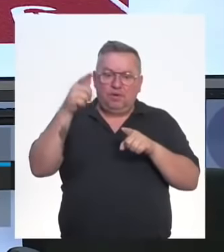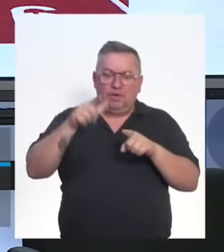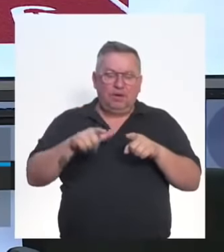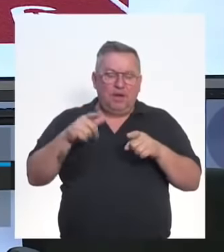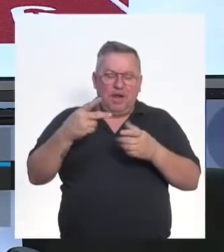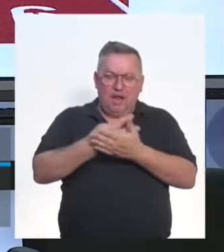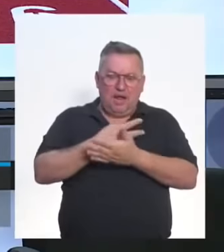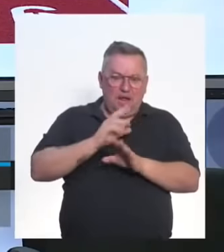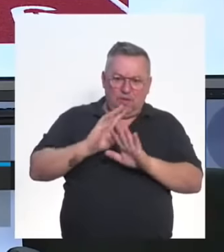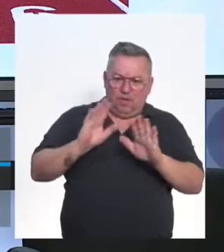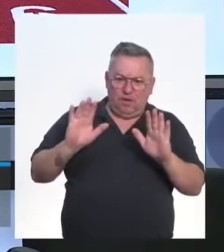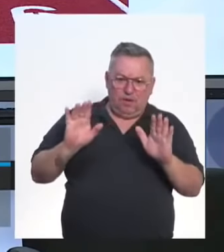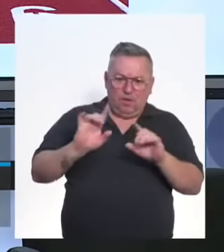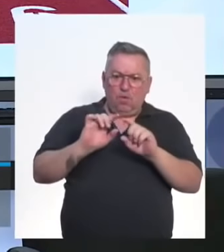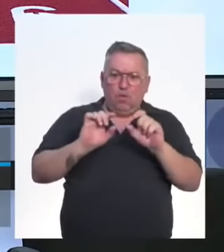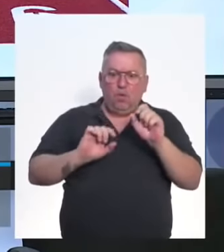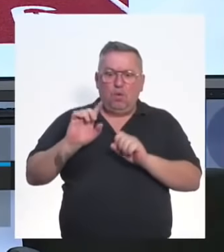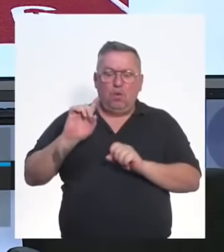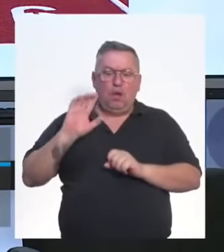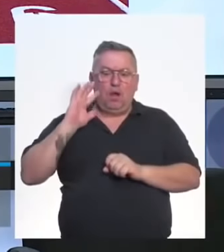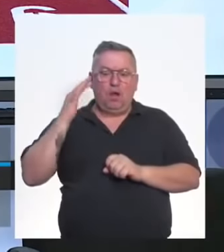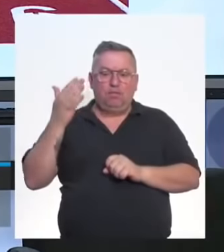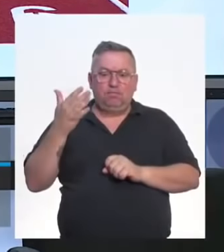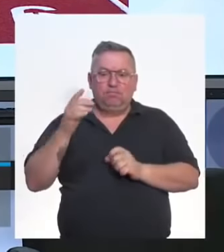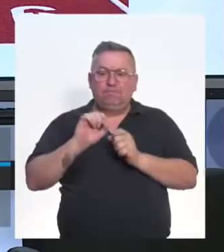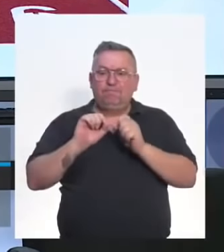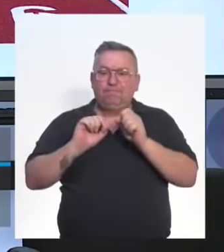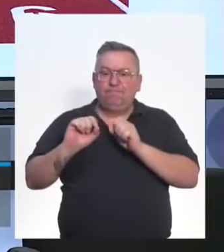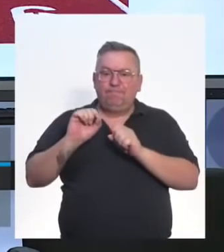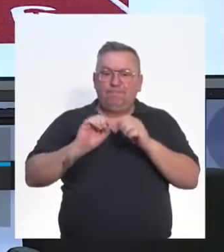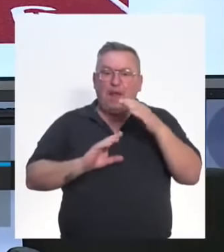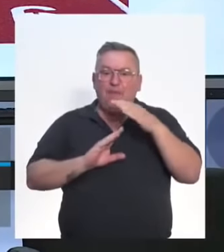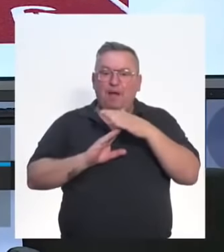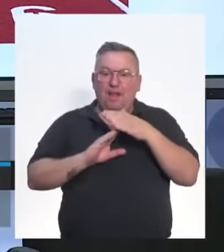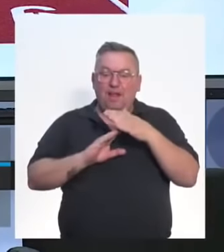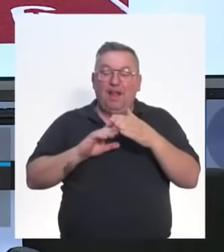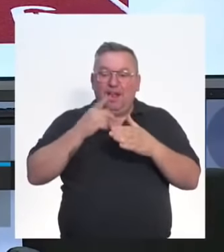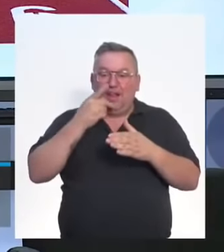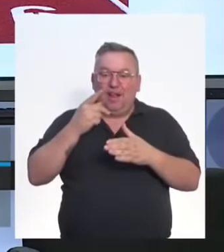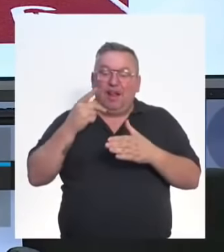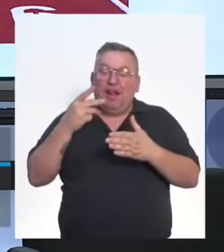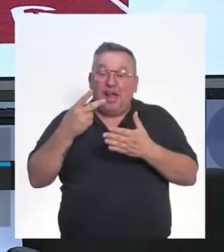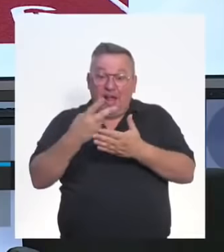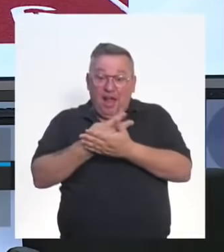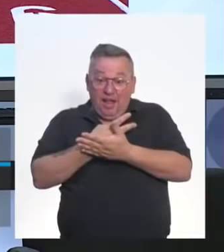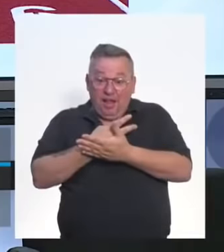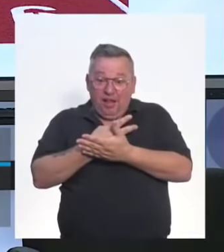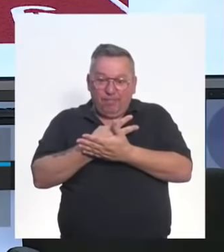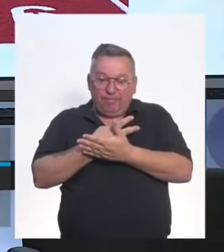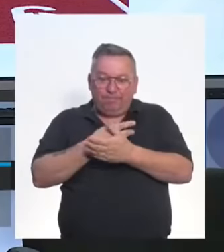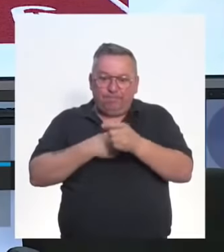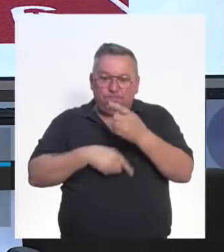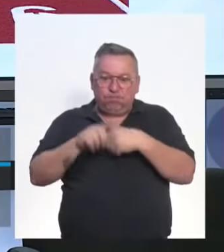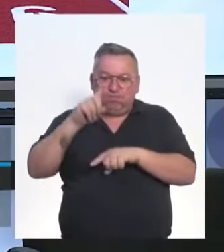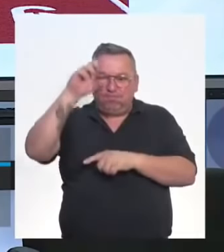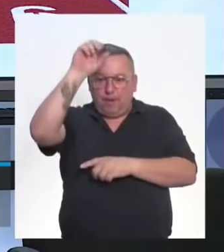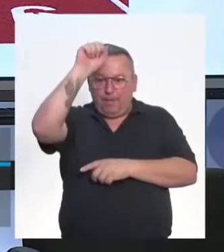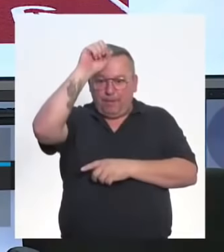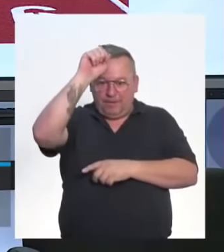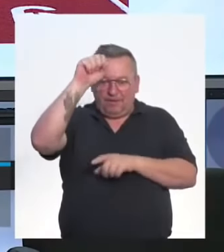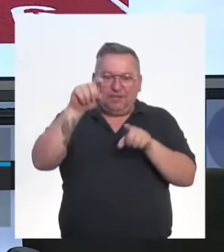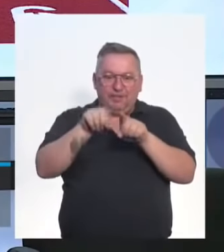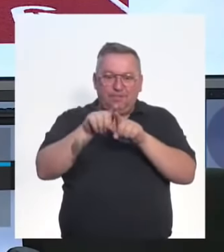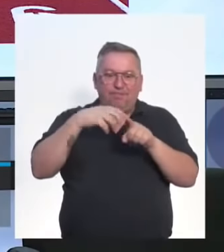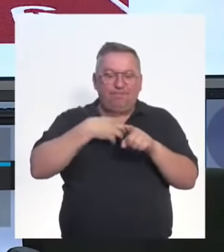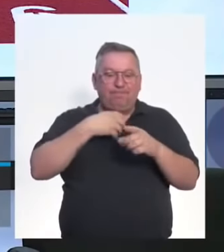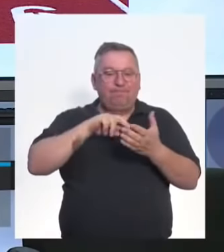não. Pelo contrário, né? A gente recai naquela máxima lá que diz que errando é que se aprende, e tem um sentido bem